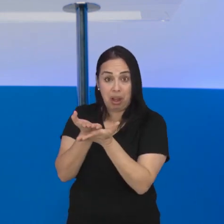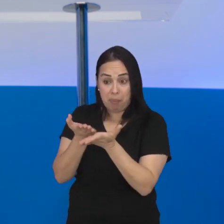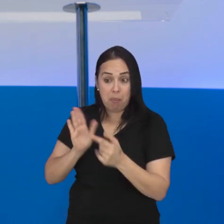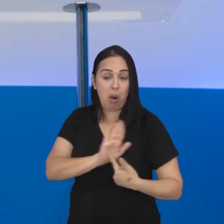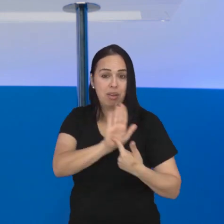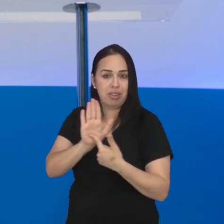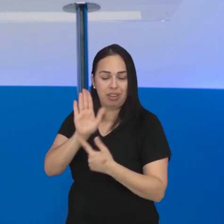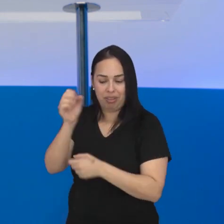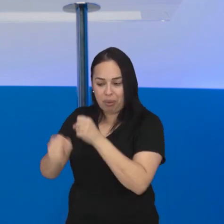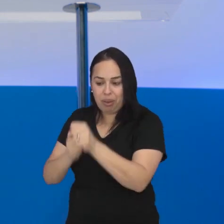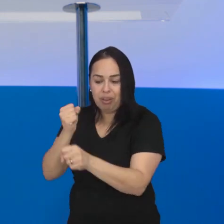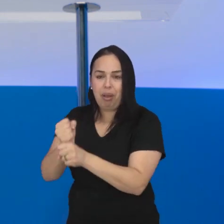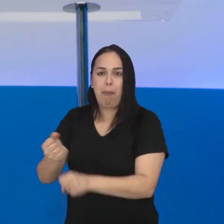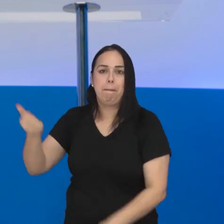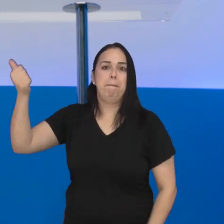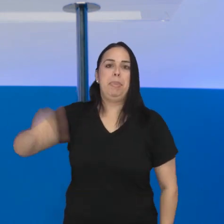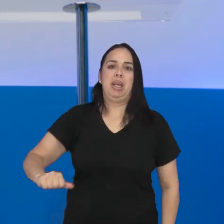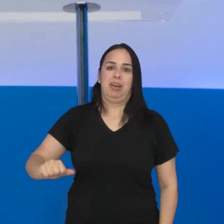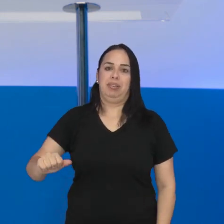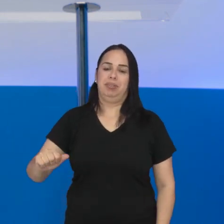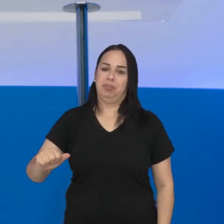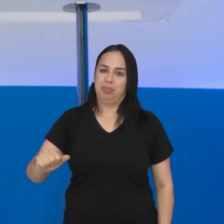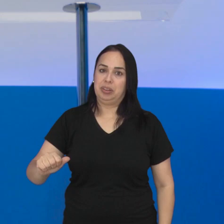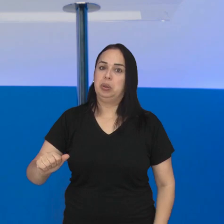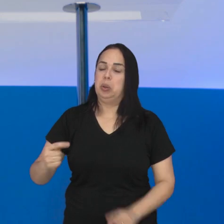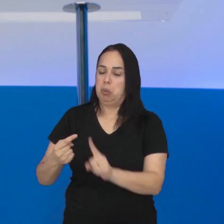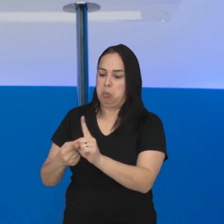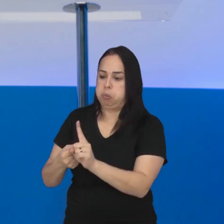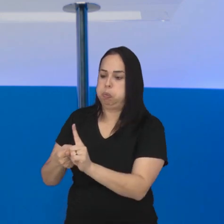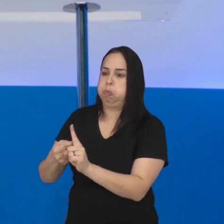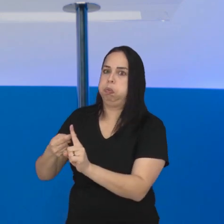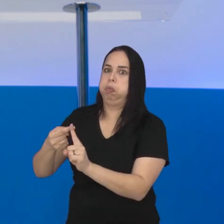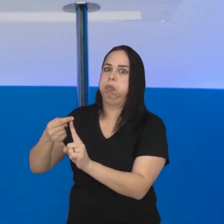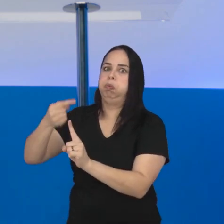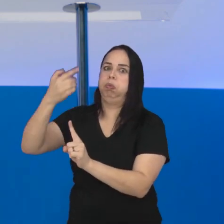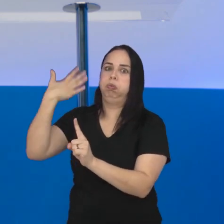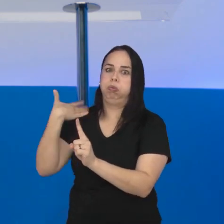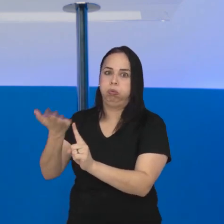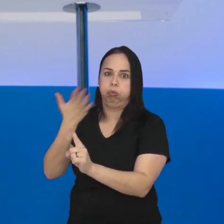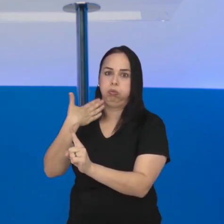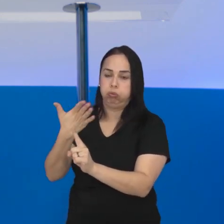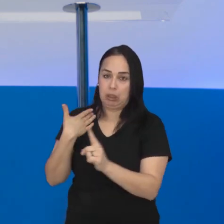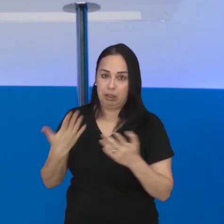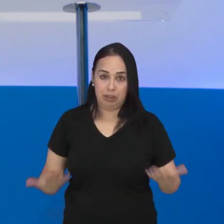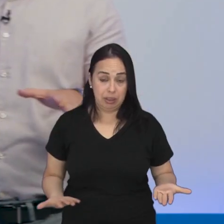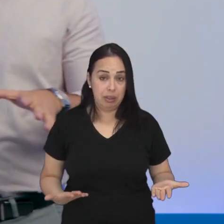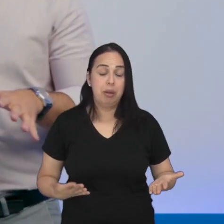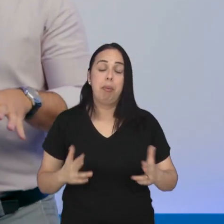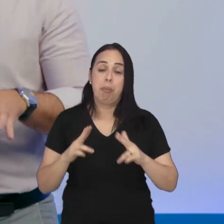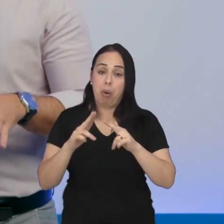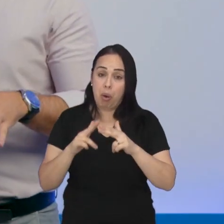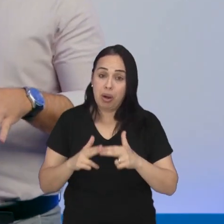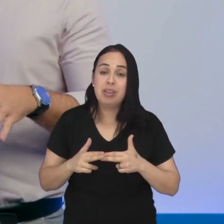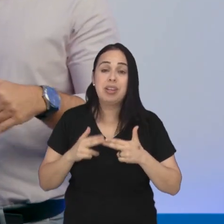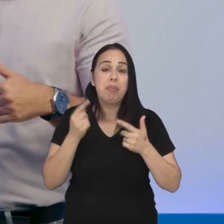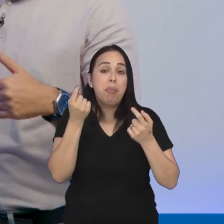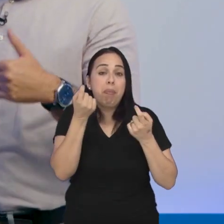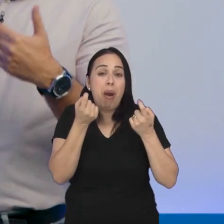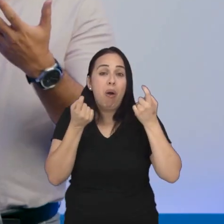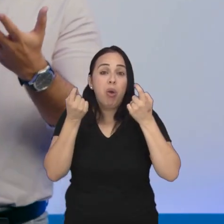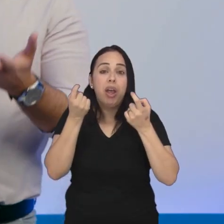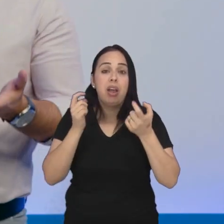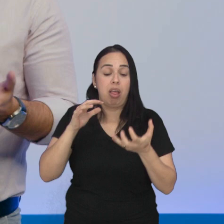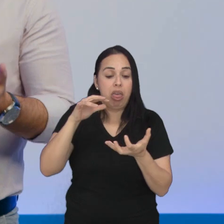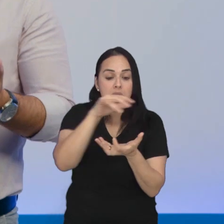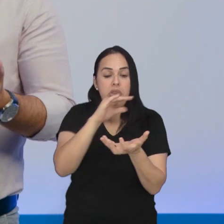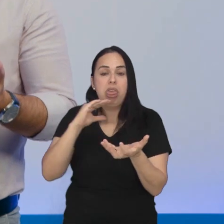que 2024 pode superar 2023 no recorde de altas temperaturas. A preocupação é